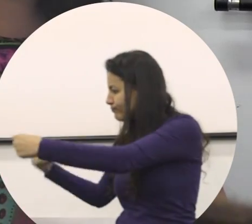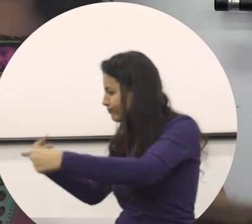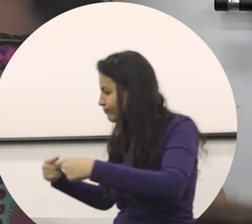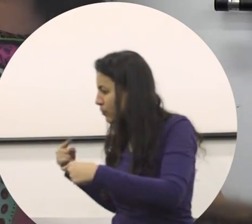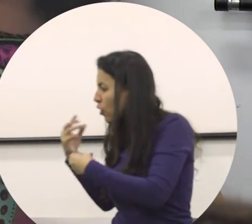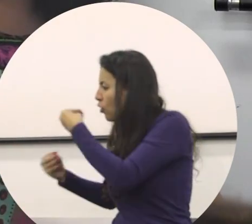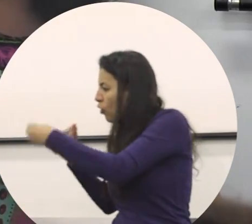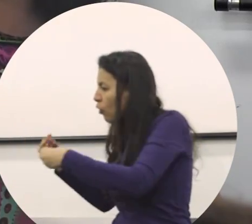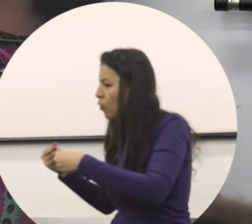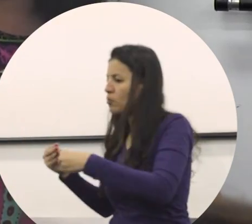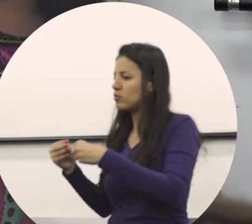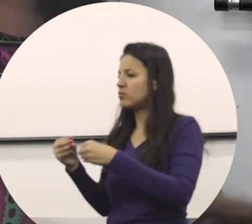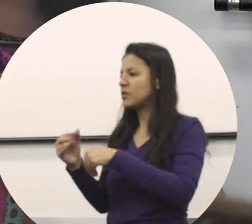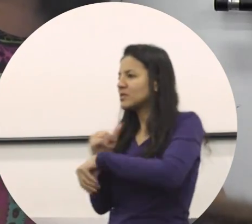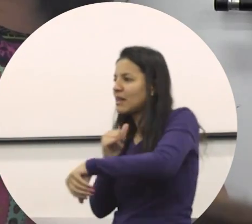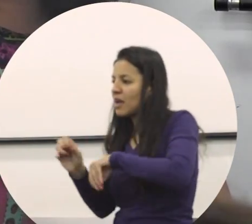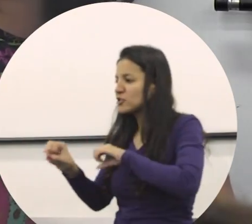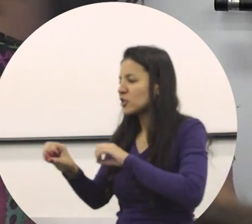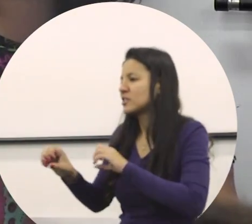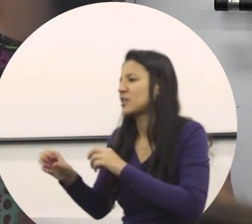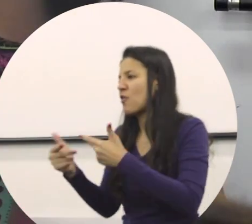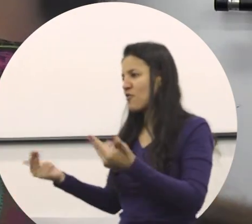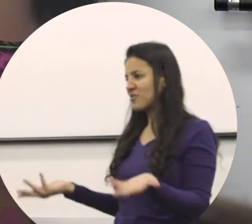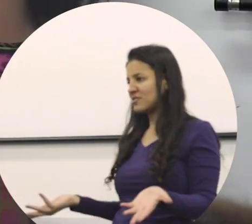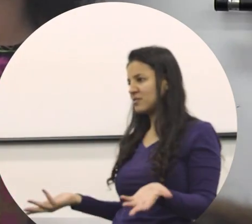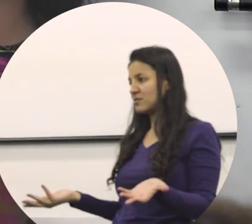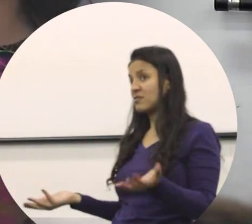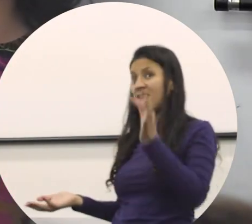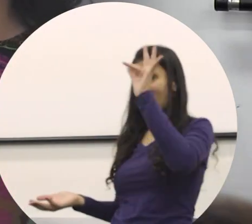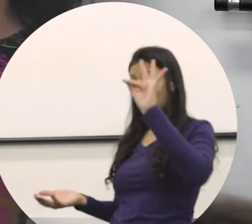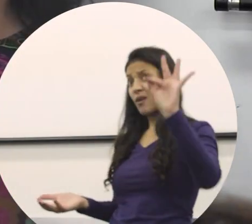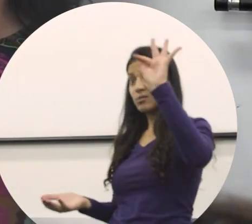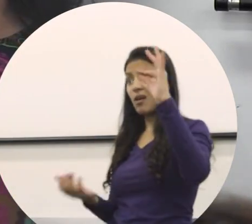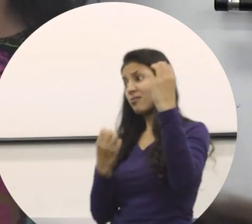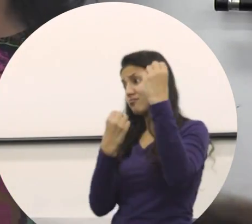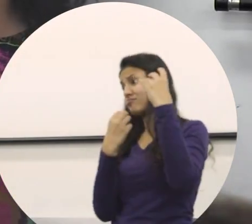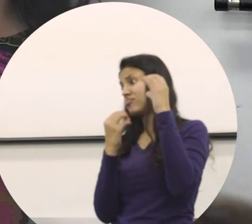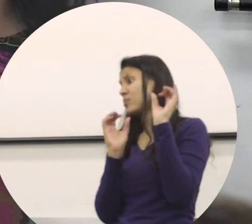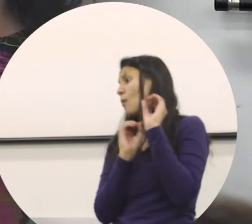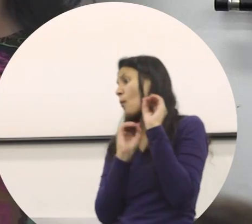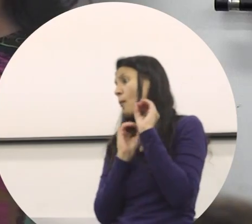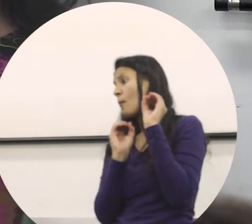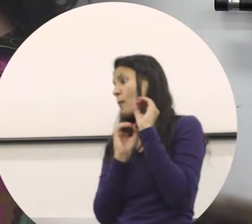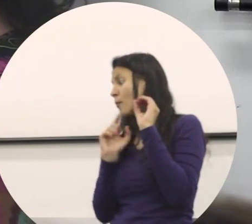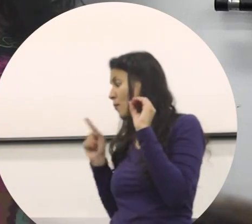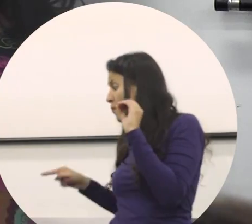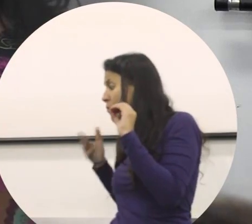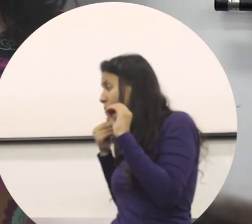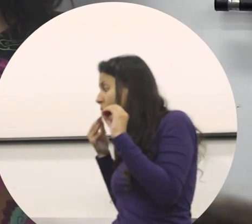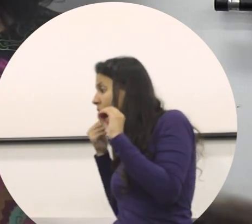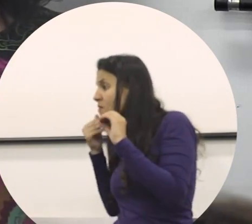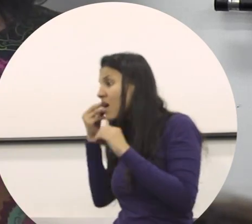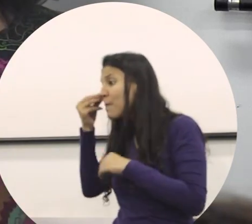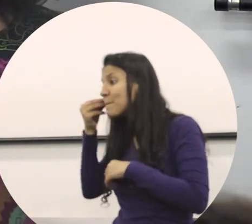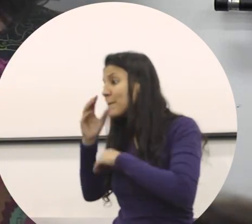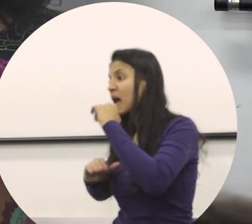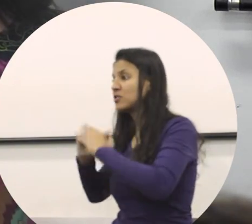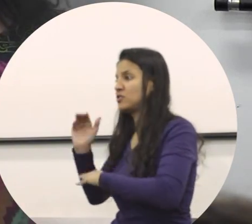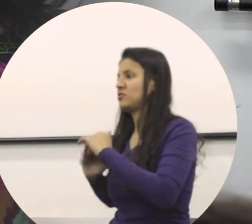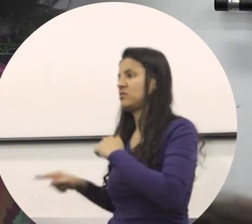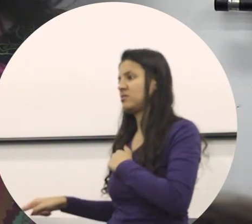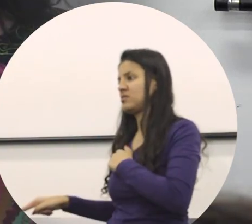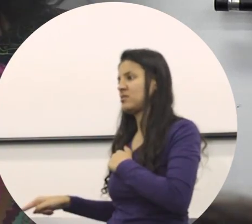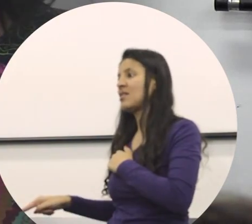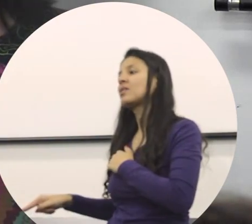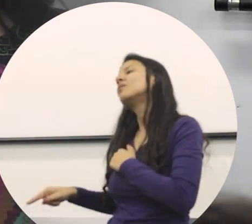coisa. Sabe, essas coisas que não é a faculdade que nos dá. Então a gente está aqui numa posição bem difícil mesmo.